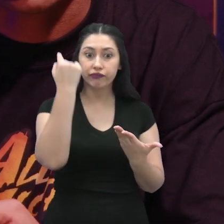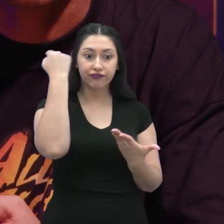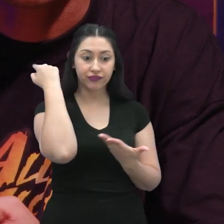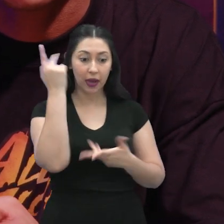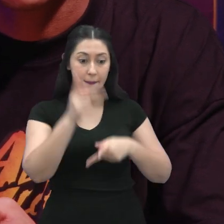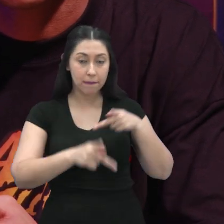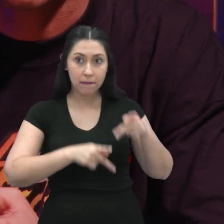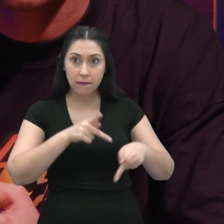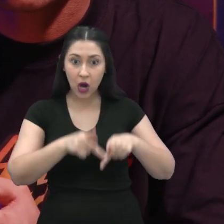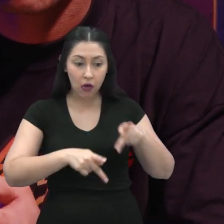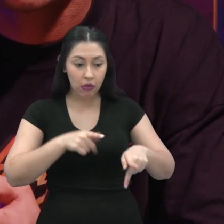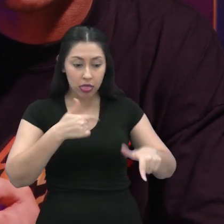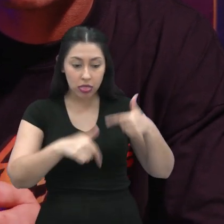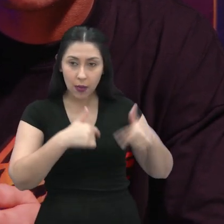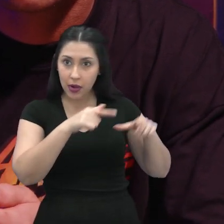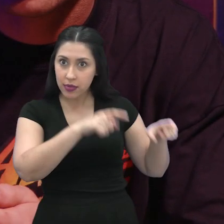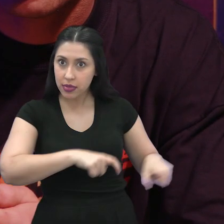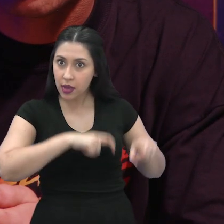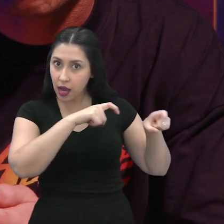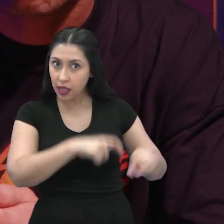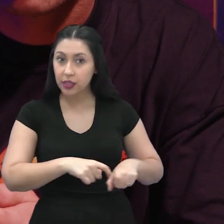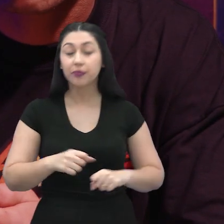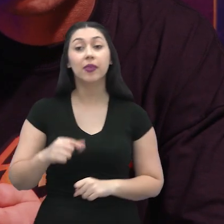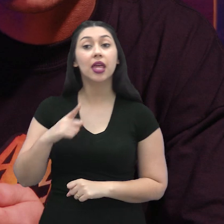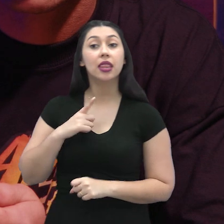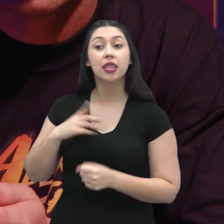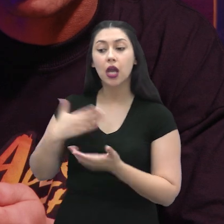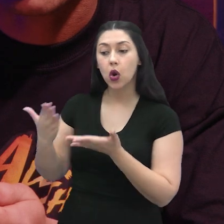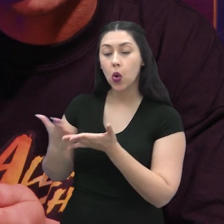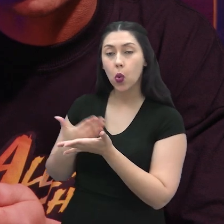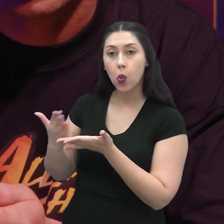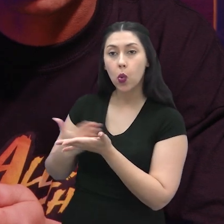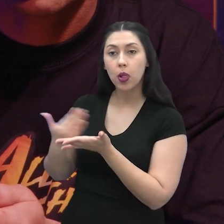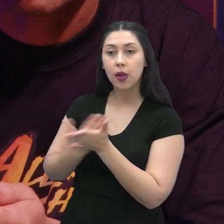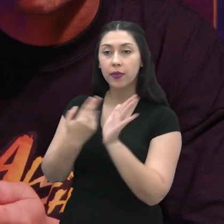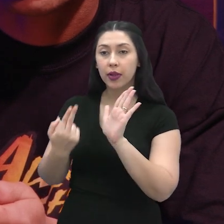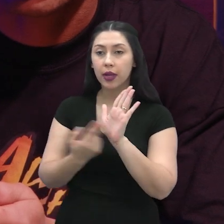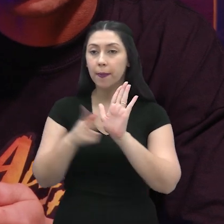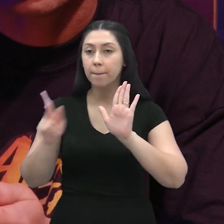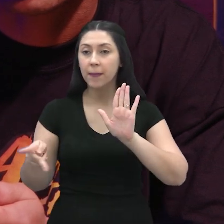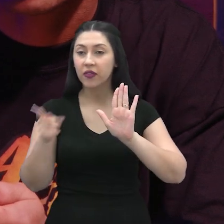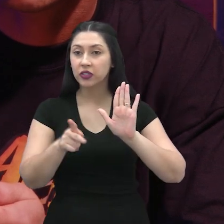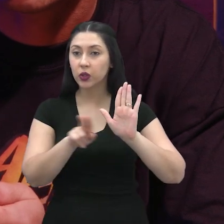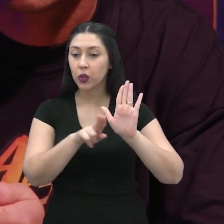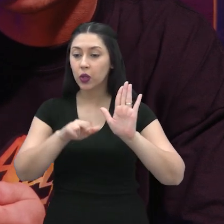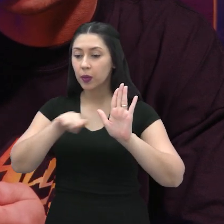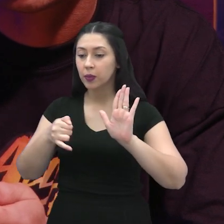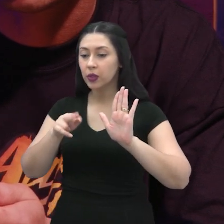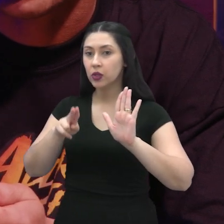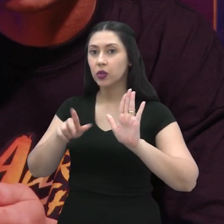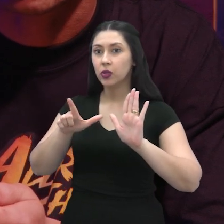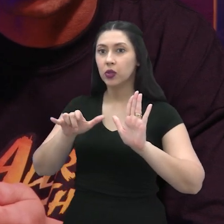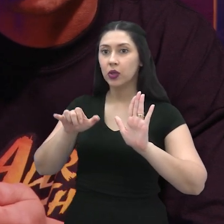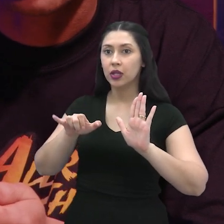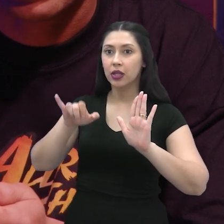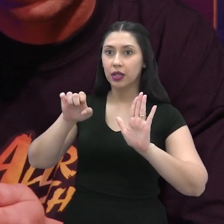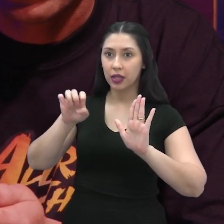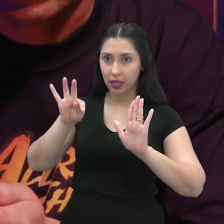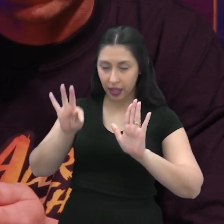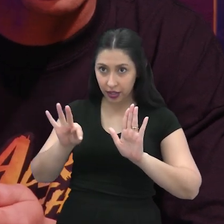olha só. De acordo com o livro The Overworked American, escrito pela professora de sociologia Juliette